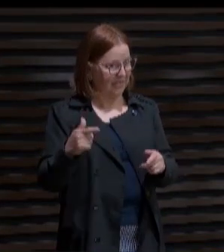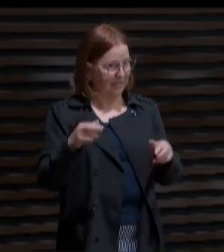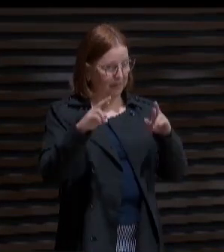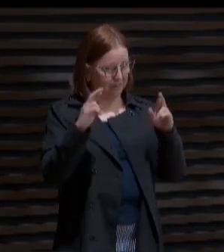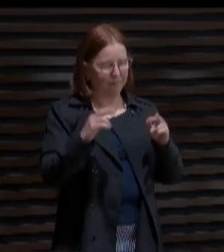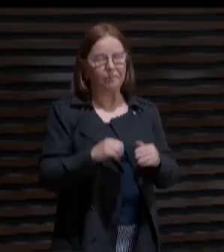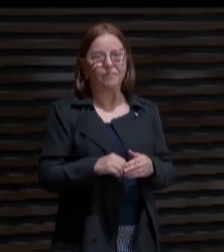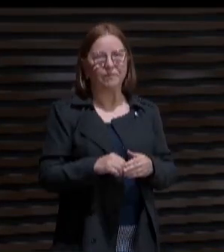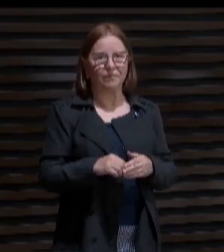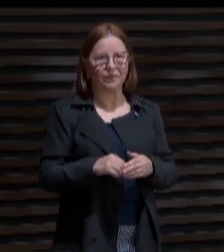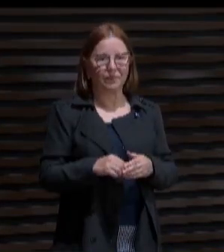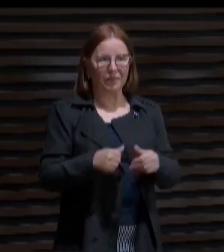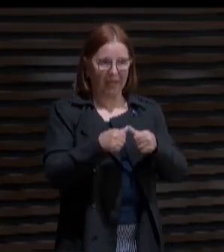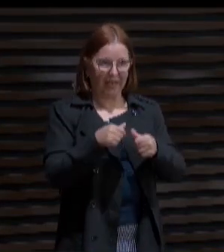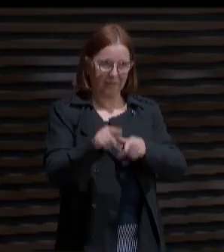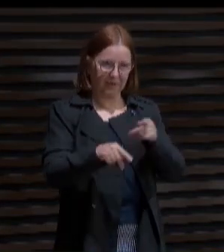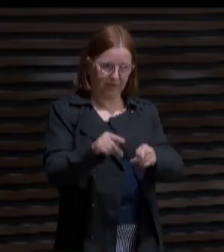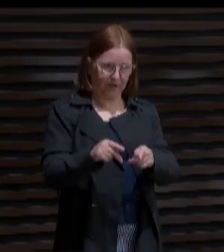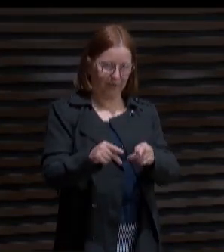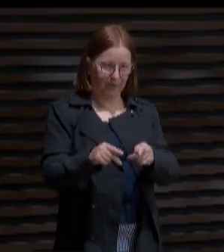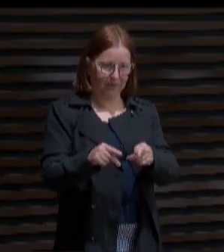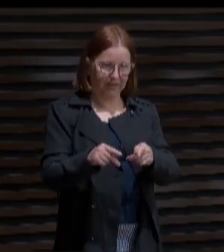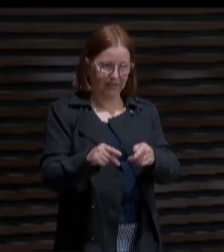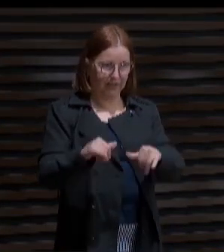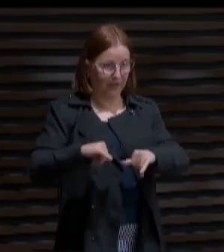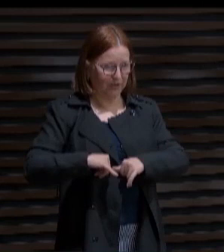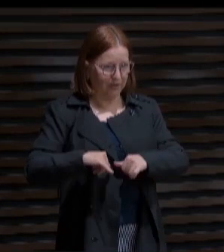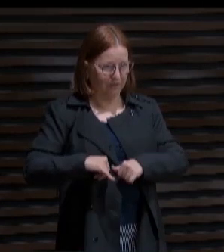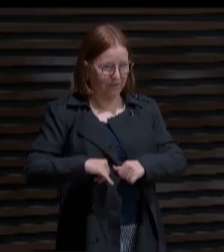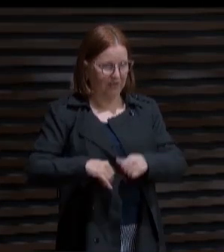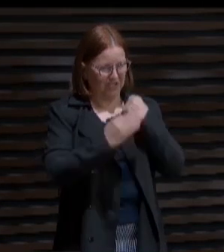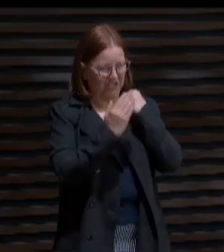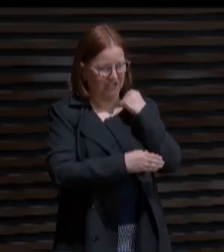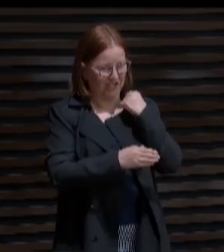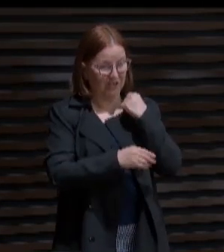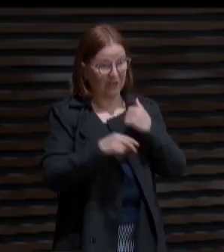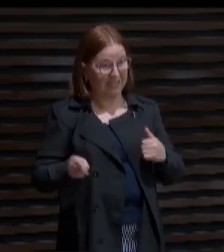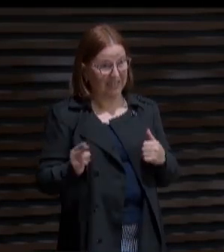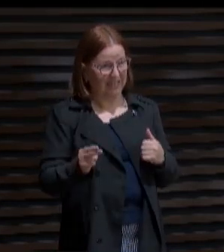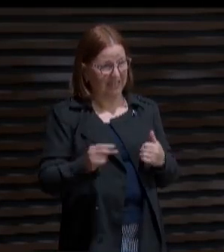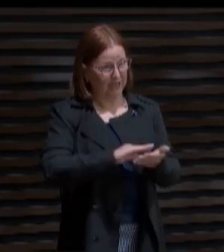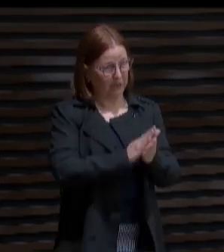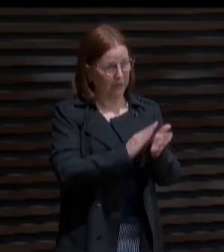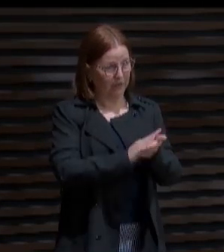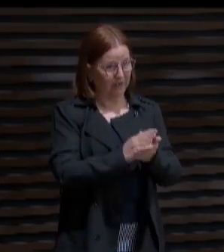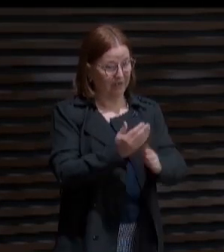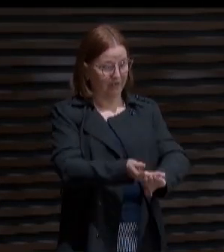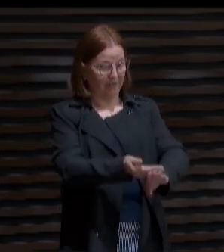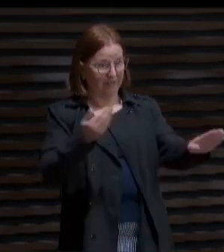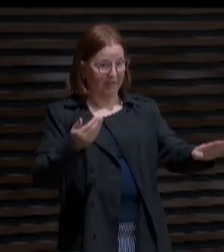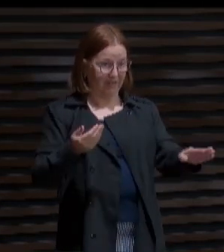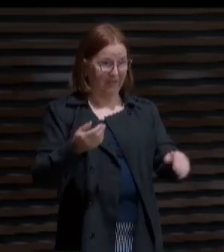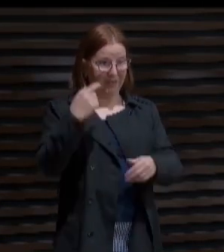Estes sofrerão penalidade de eterna destruição, banidos da face do Senhor e da glória do seu